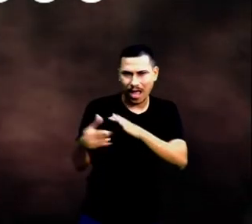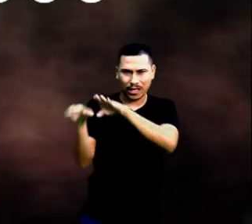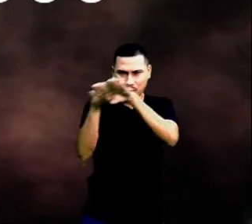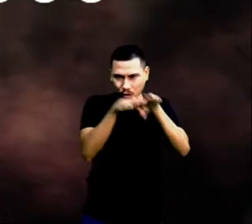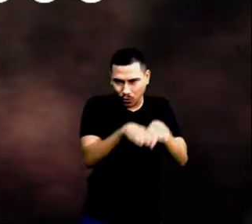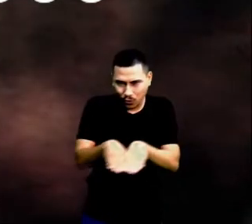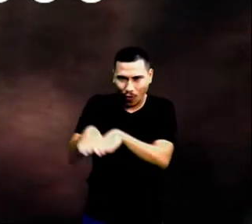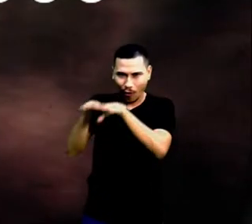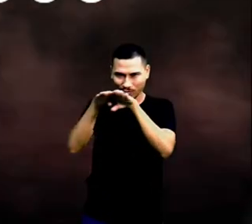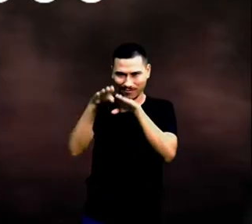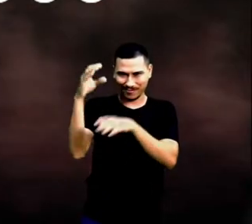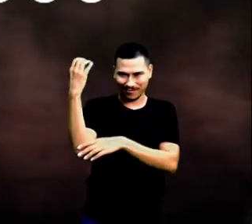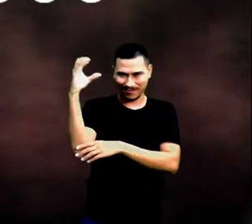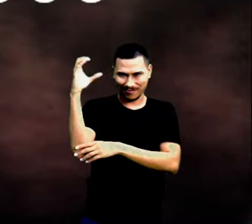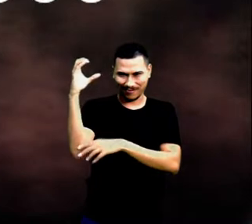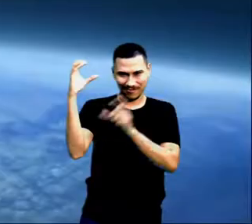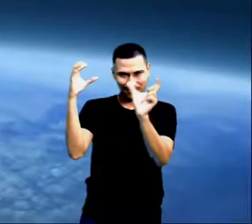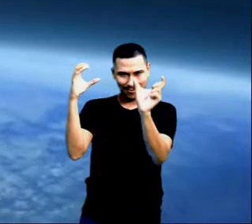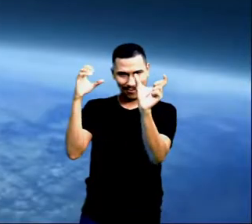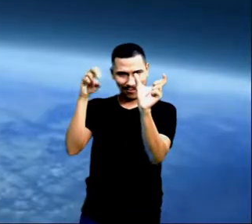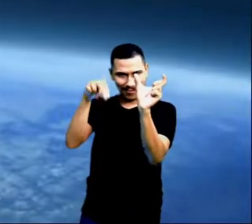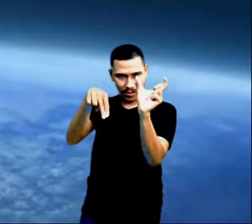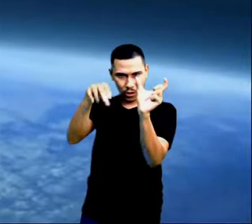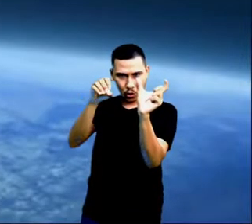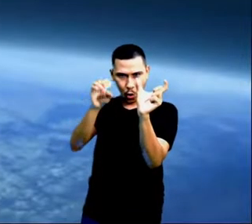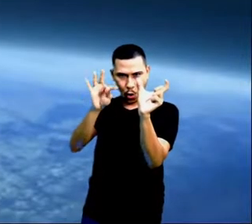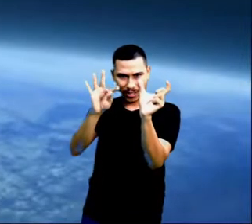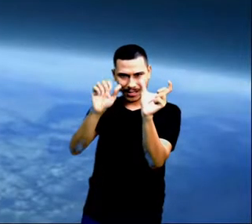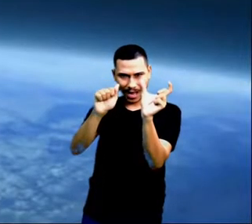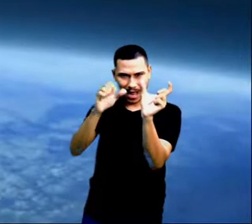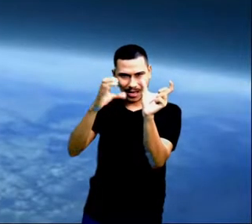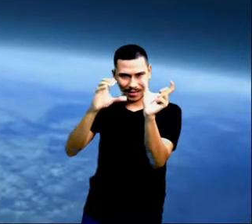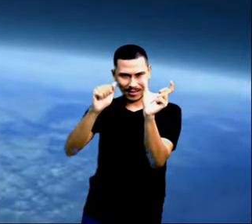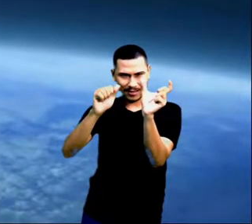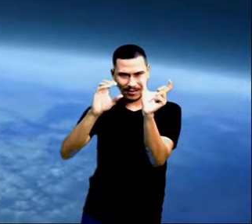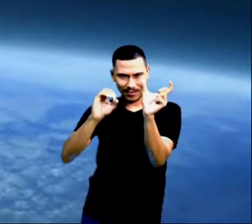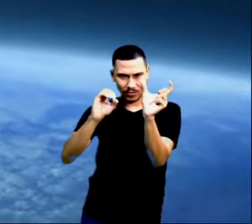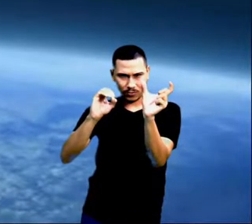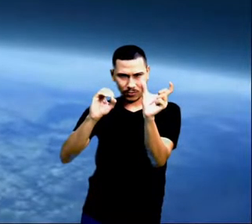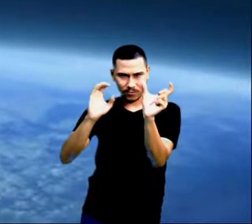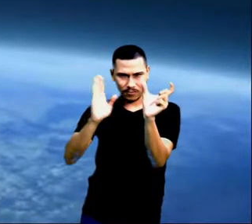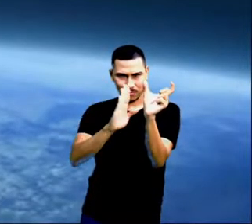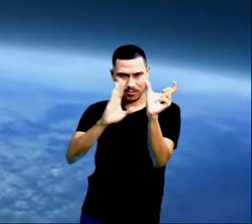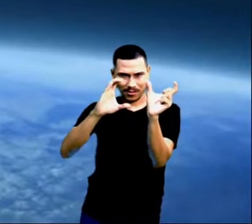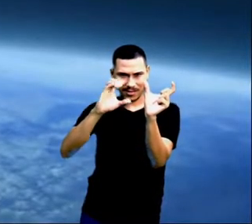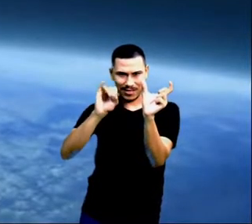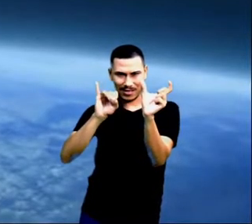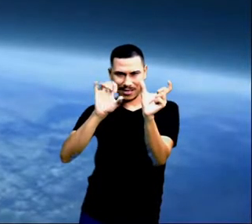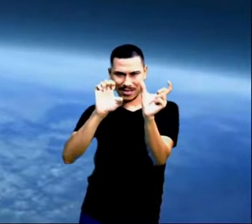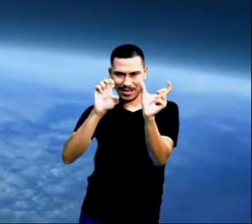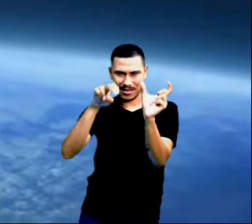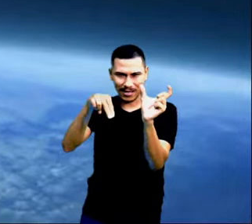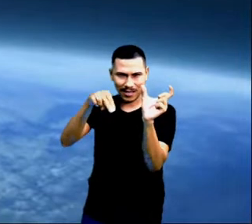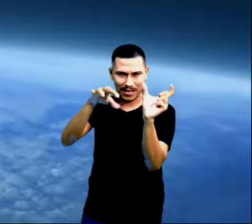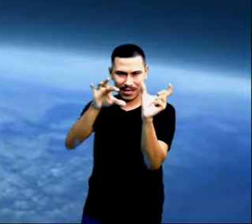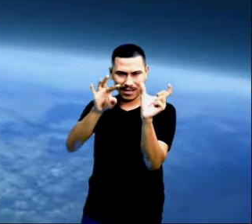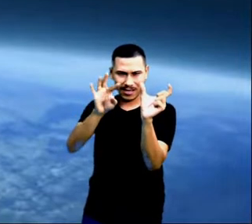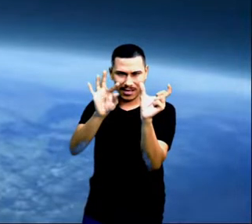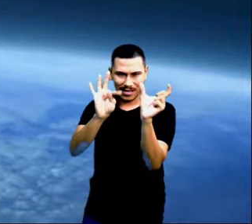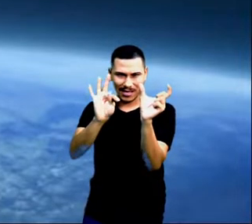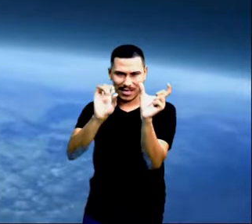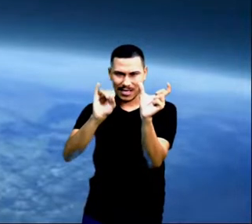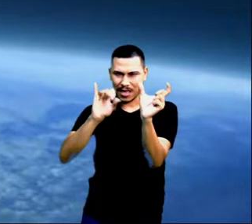científica vamos ver alguns exemplos Olha aí a nada a estação espacial